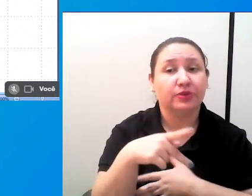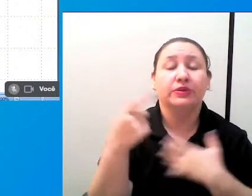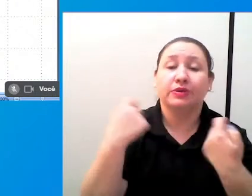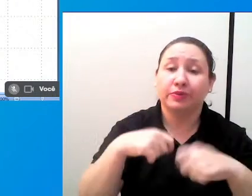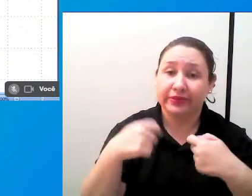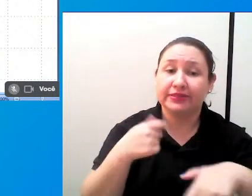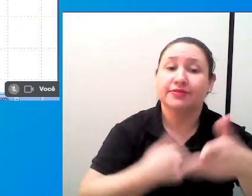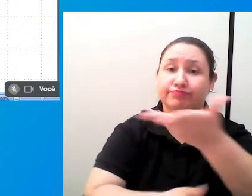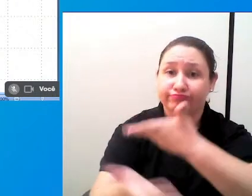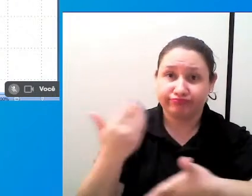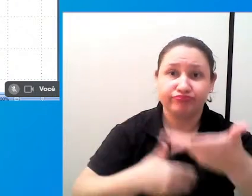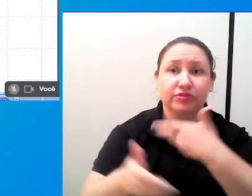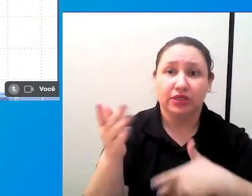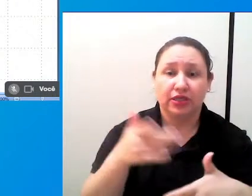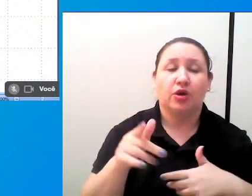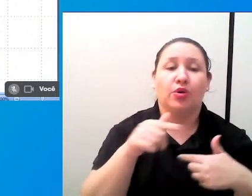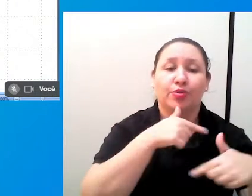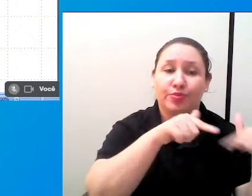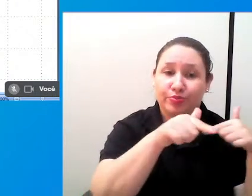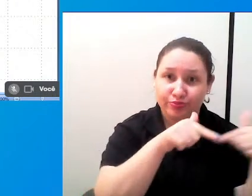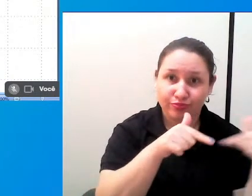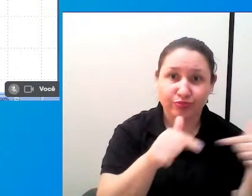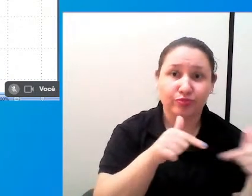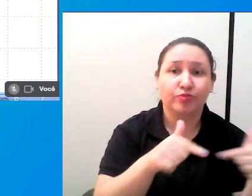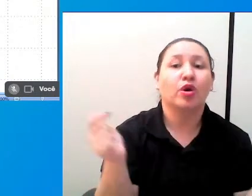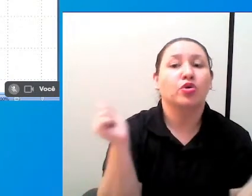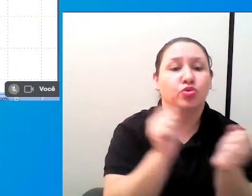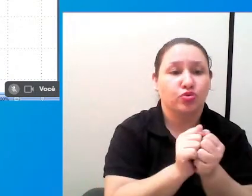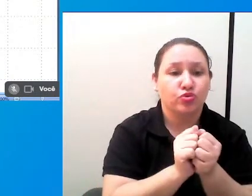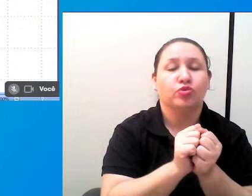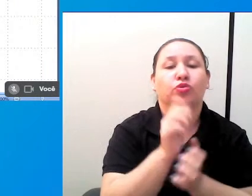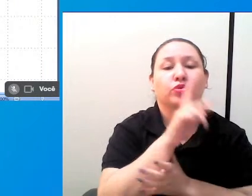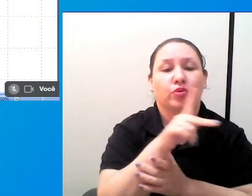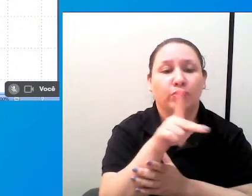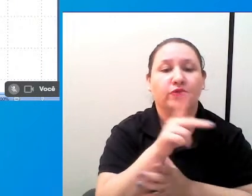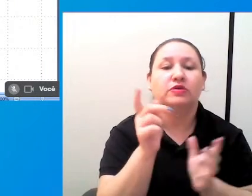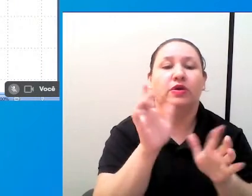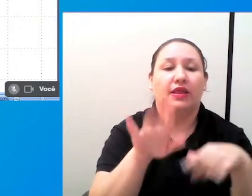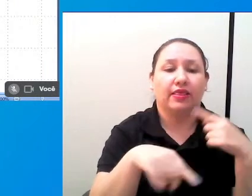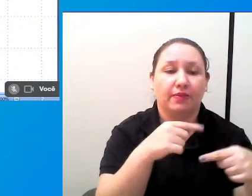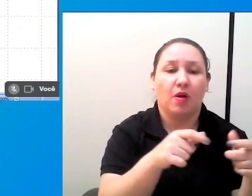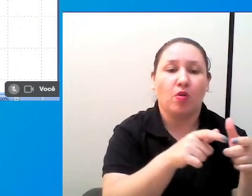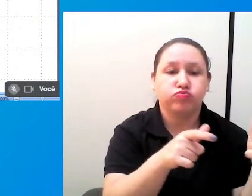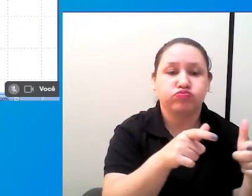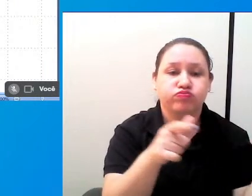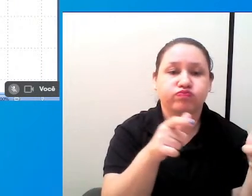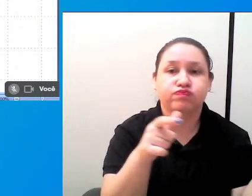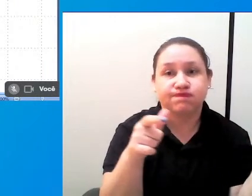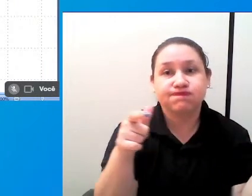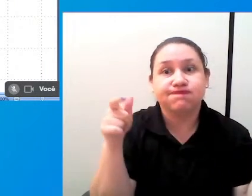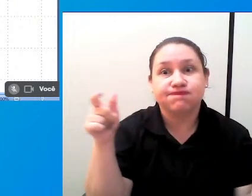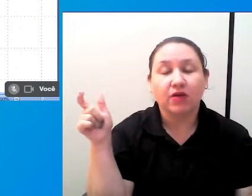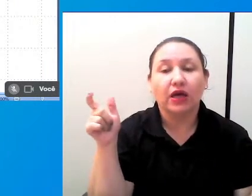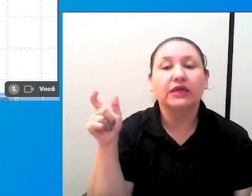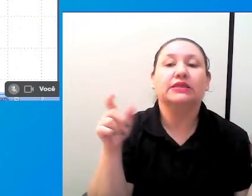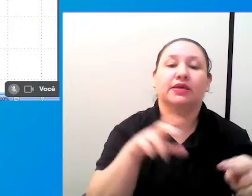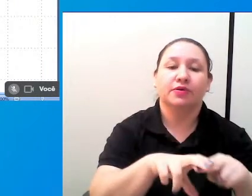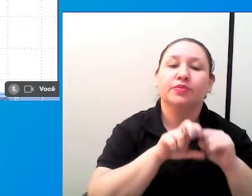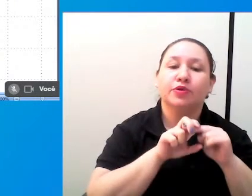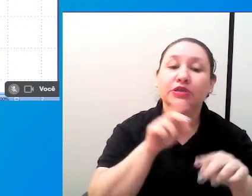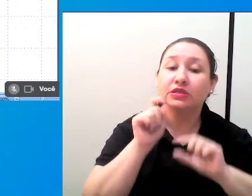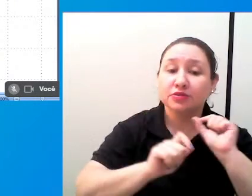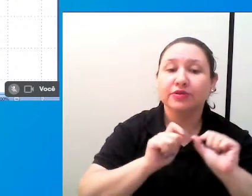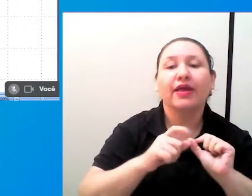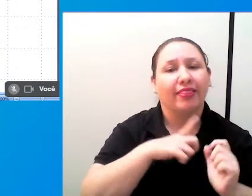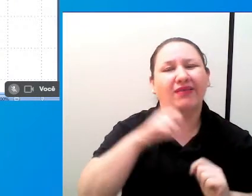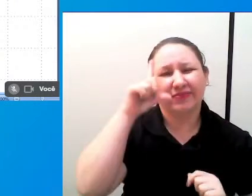atividades. E ao longo do tempo, você vai aumentando muito a quantidade de grupos, vai entrando mais alunos e vários outros vão se desenvolvendo, então acaba dando